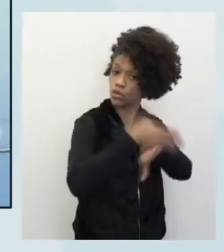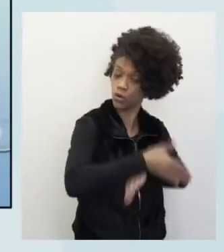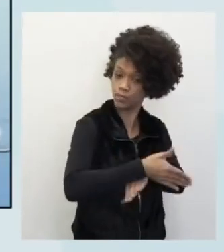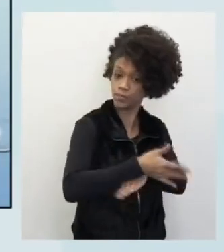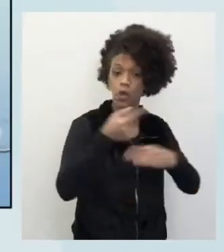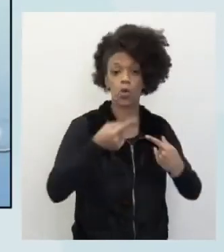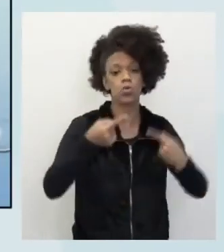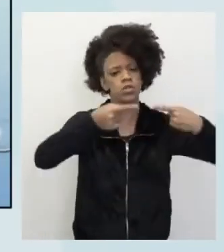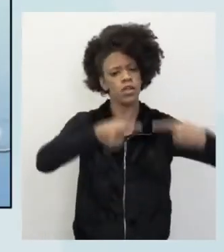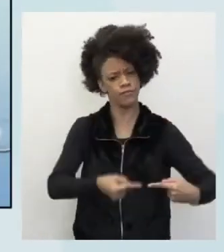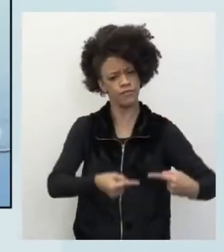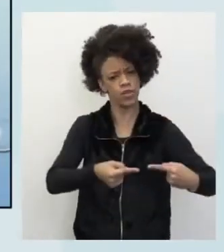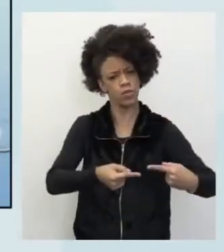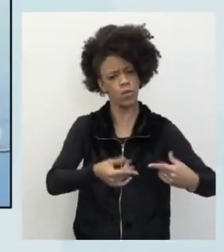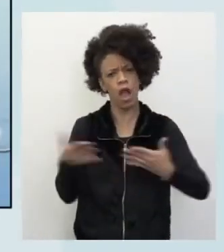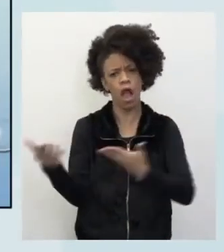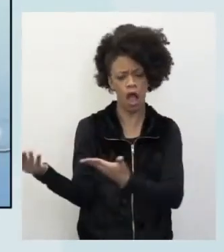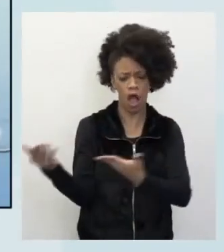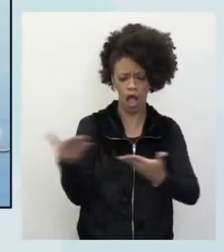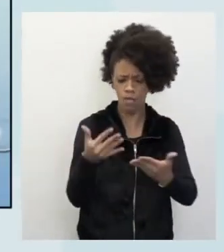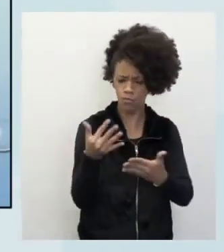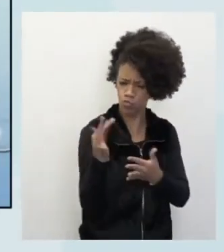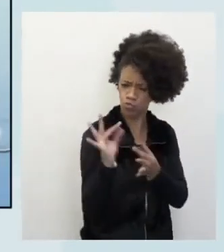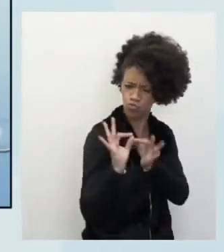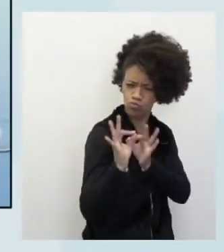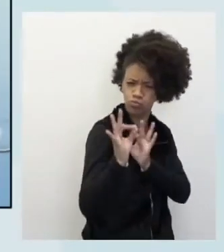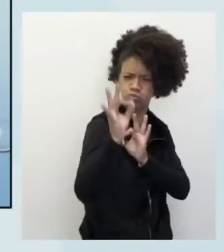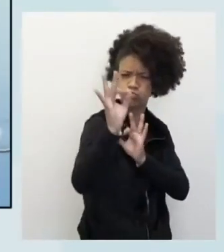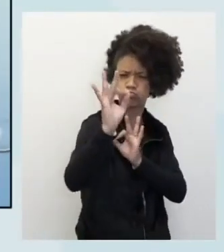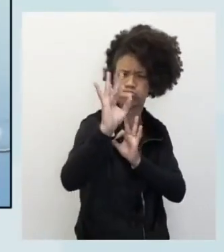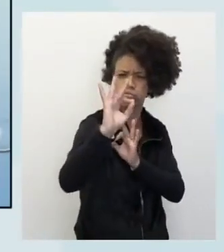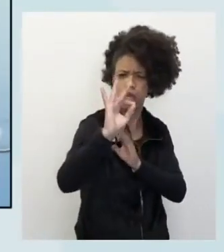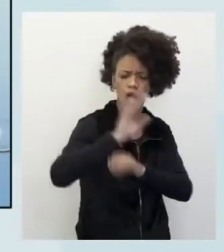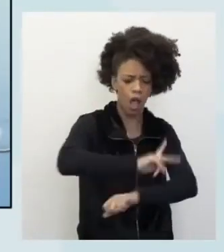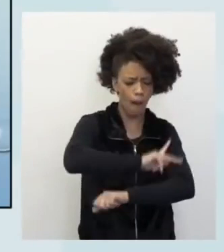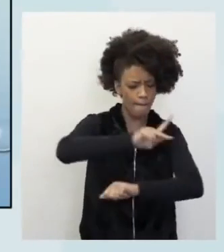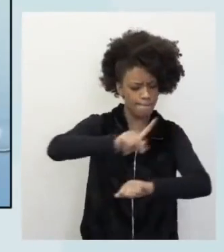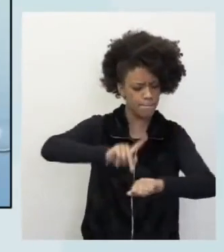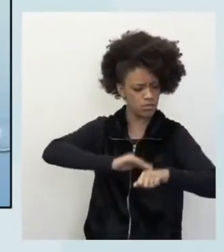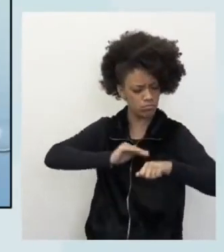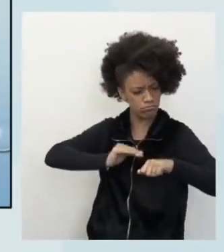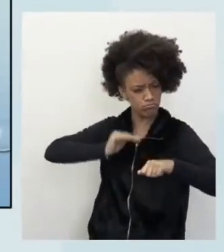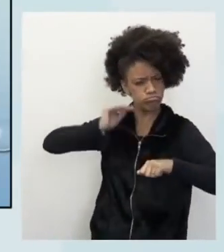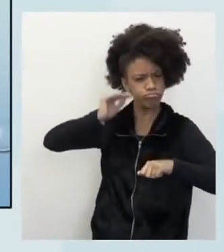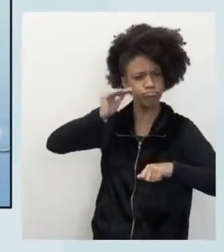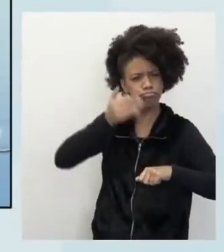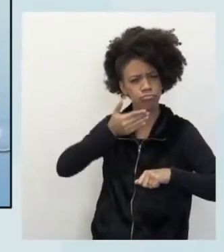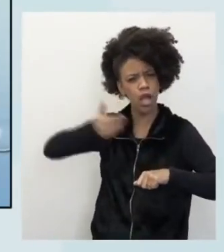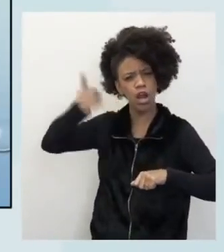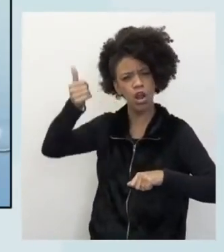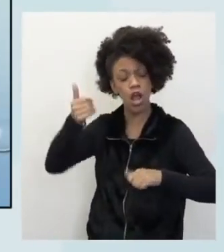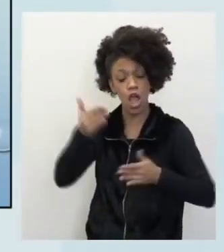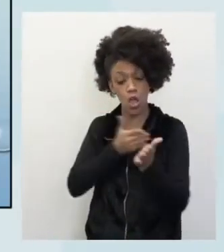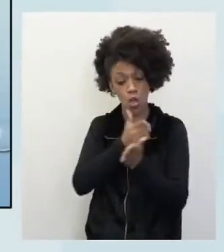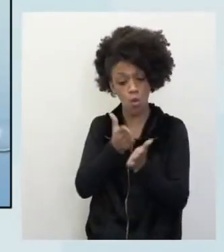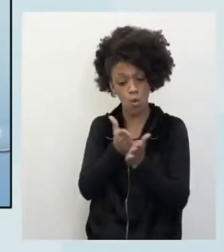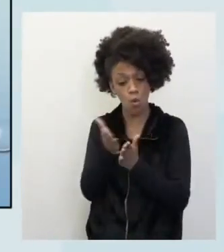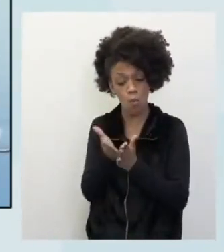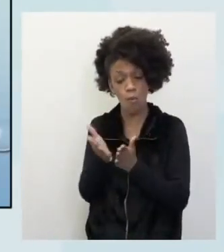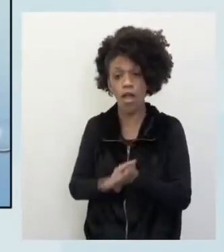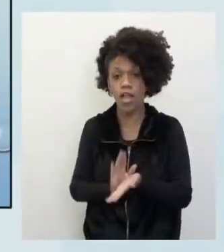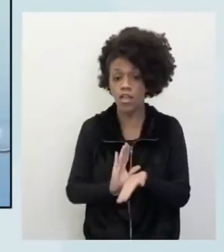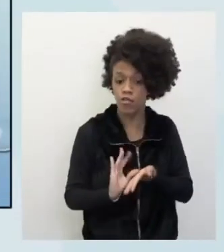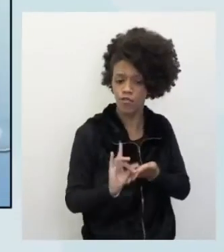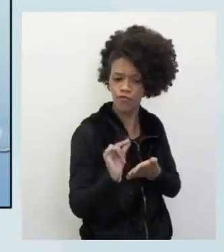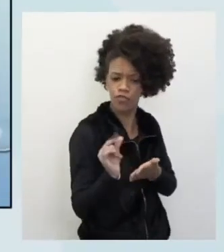O desafio a irmos mais longe, rumo a um país cada vez melhor para todos. E o caminho para isso é investir